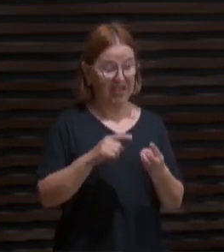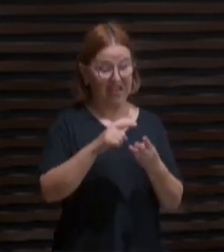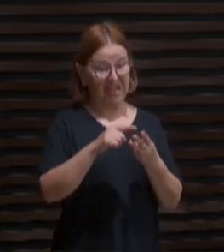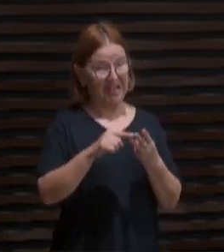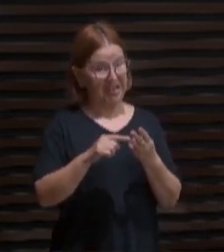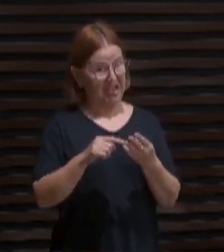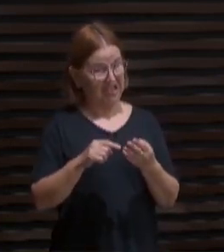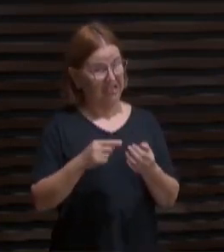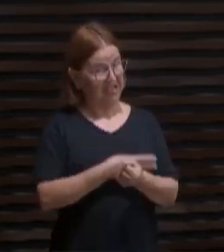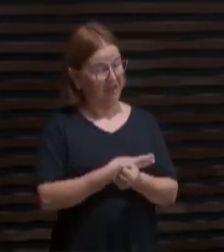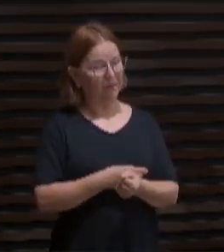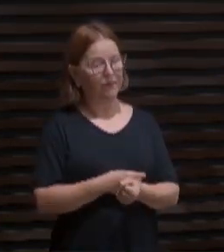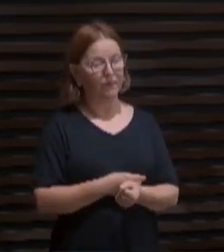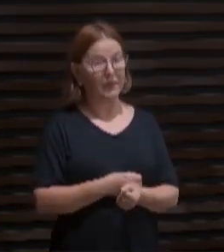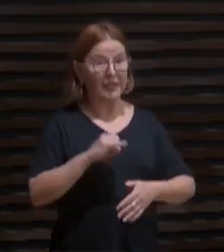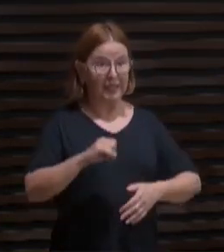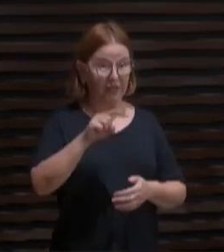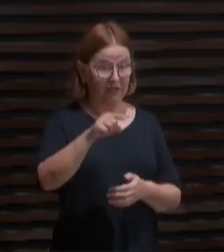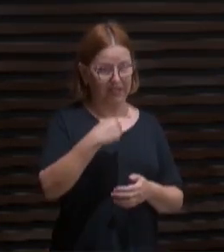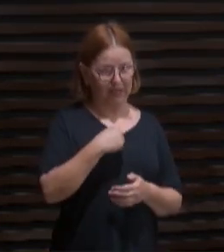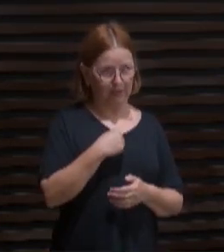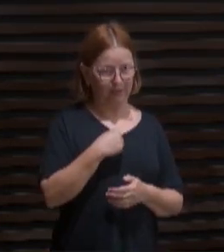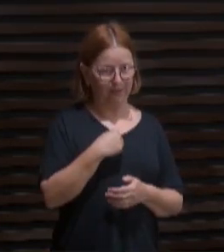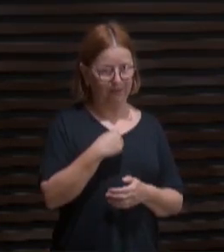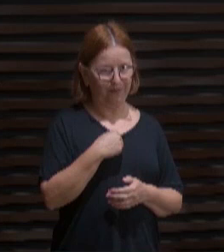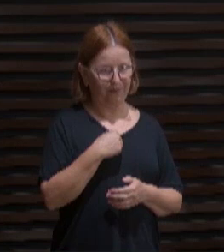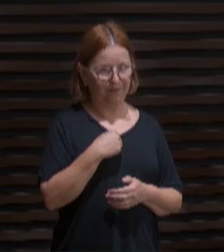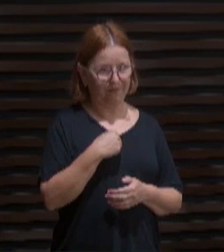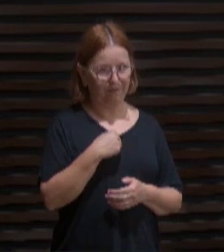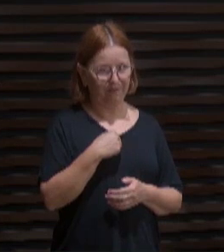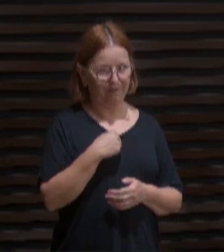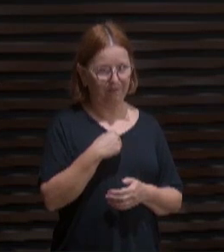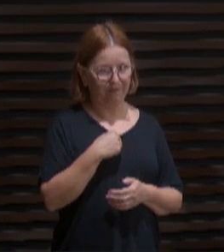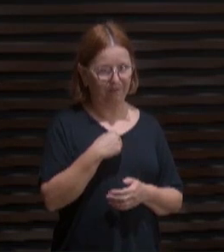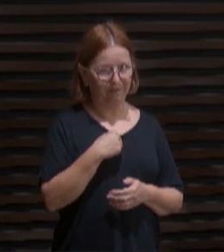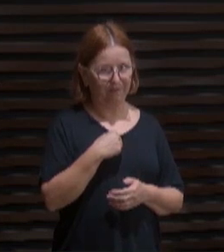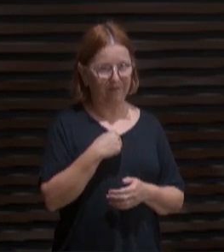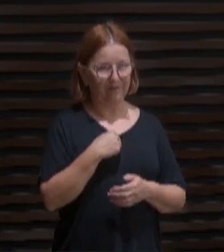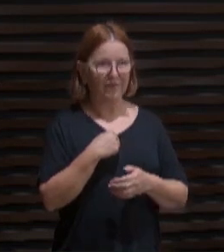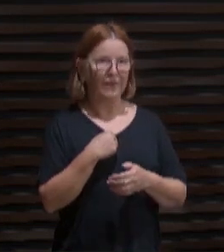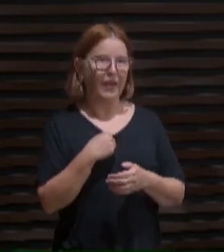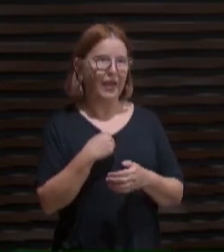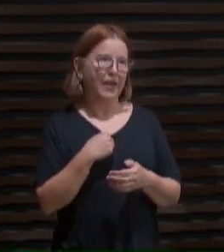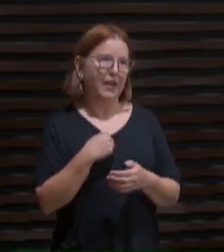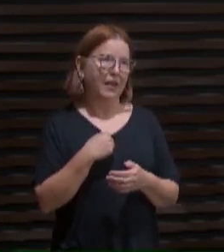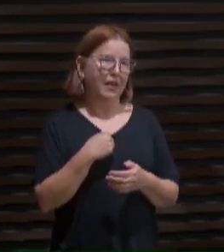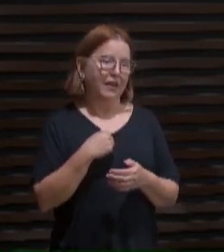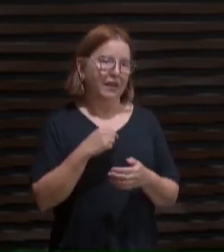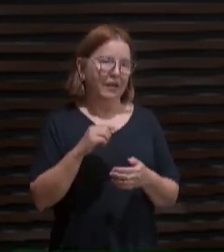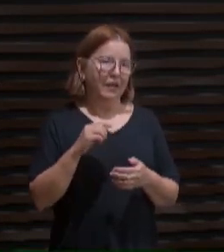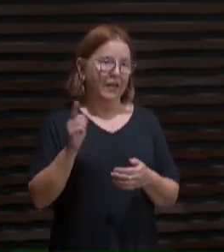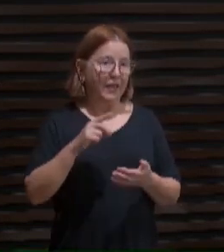Quando você e eu sairmos do terreno da palavra de Deus, nós